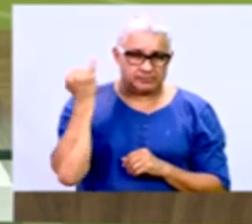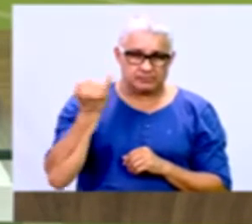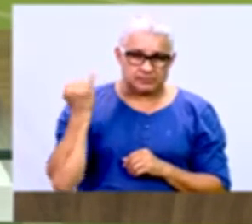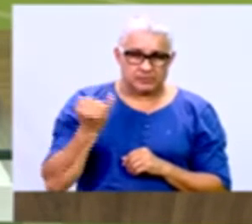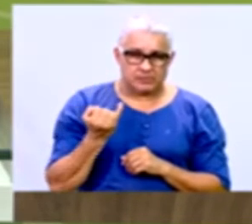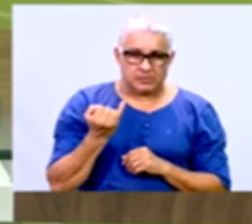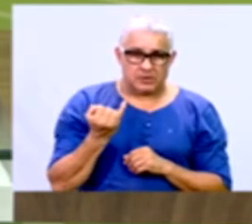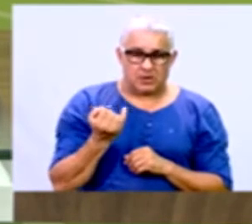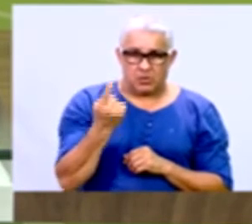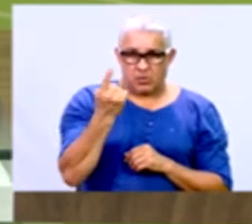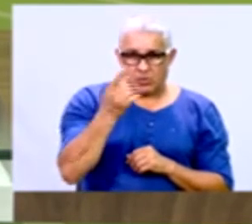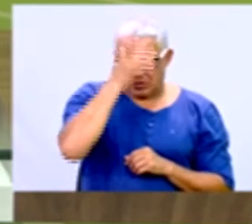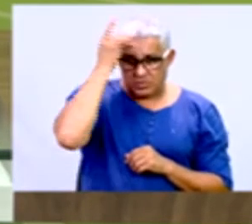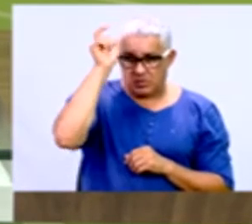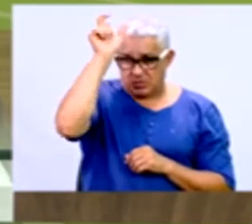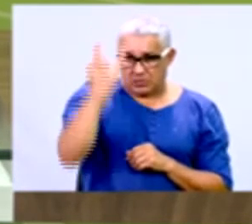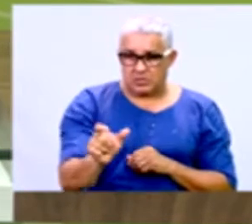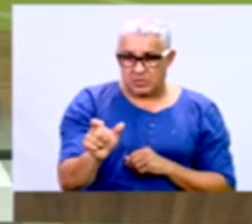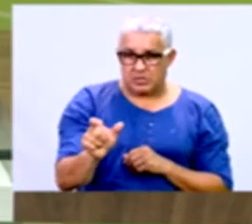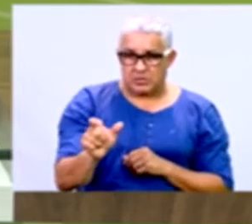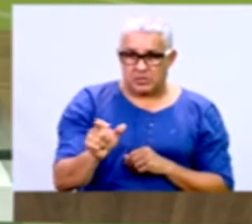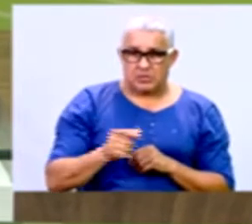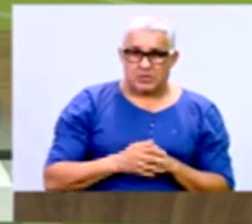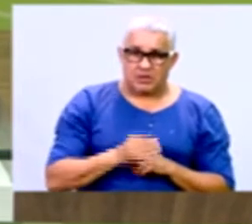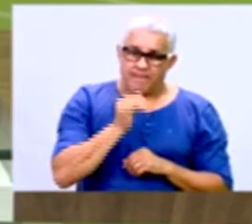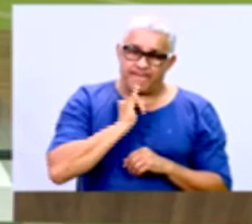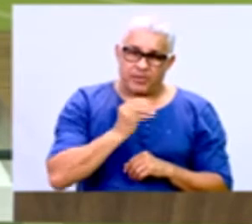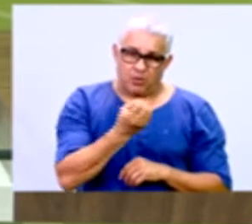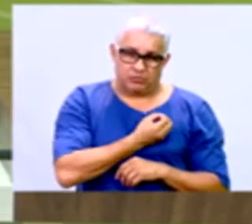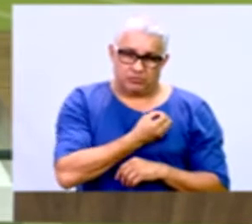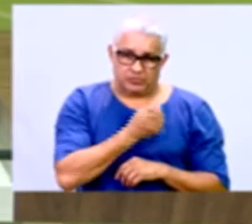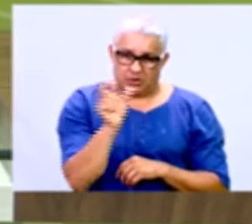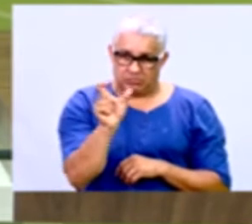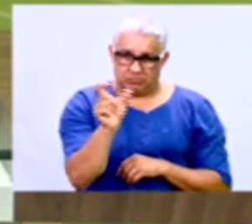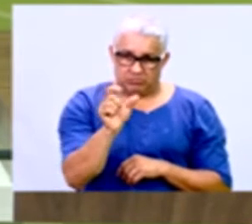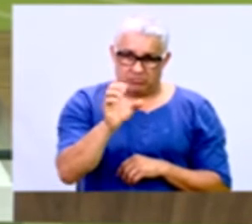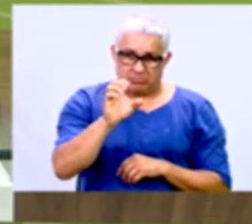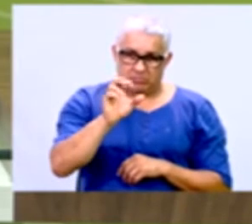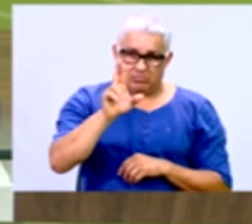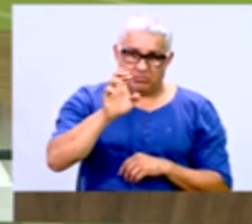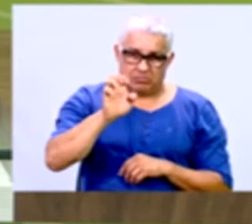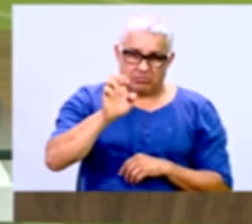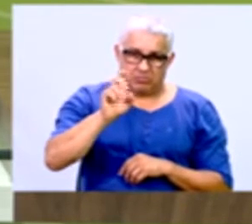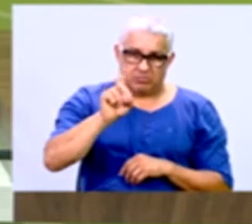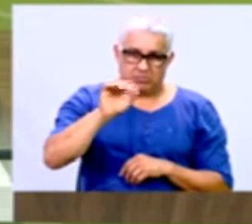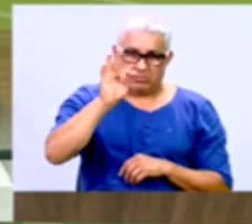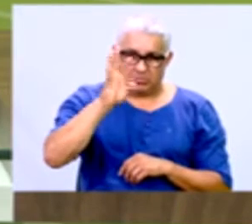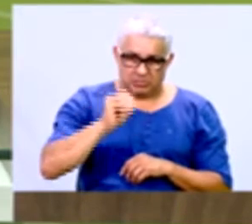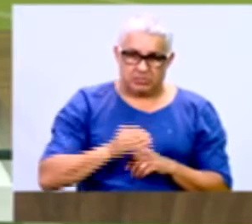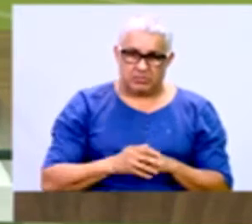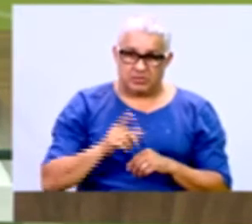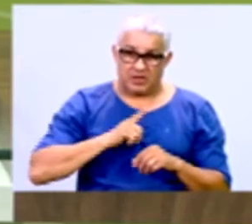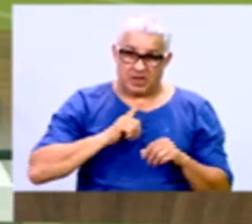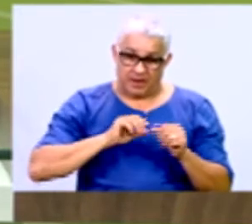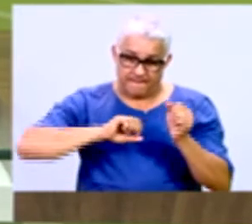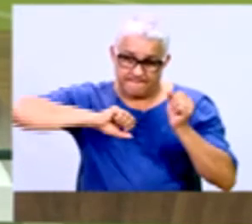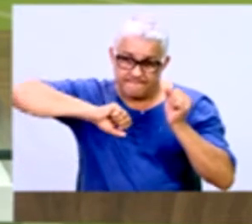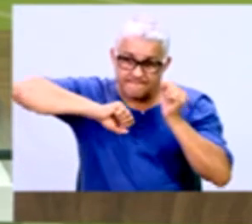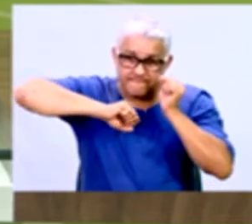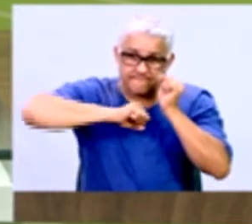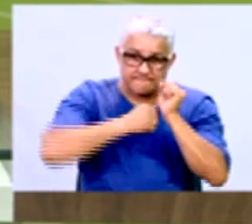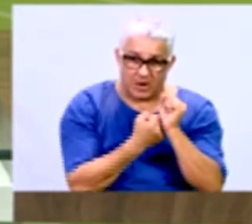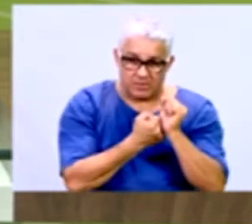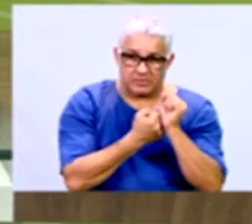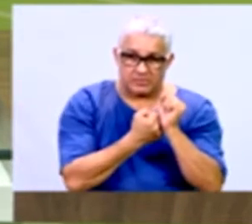um determinado usuário, por exemplo, o número de um cartão de crédito. Então, no momento em que se faz essa criptografia, a informação